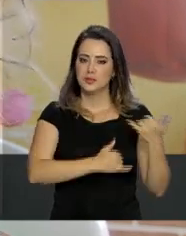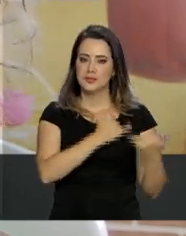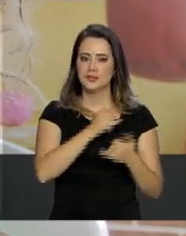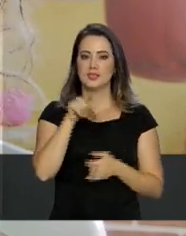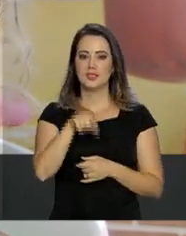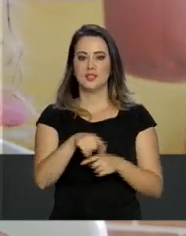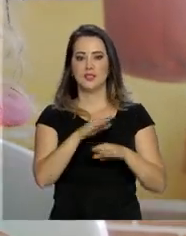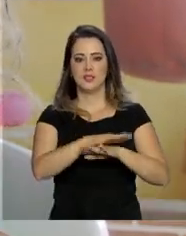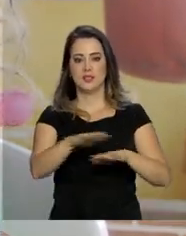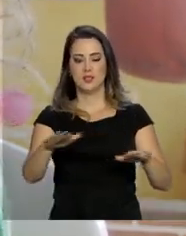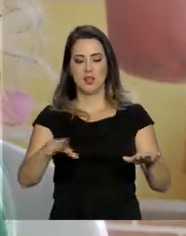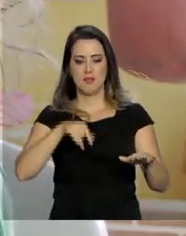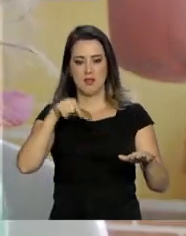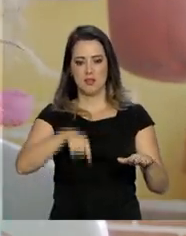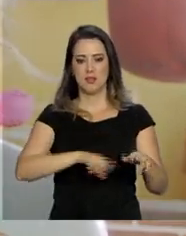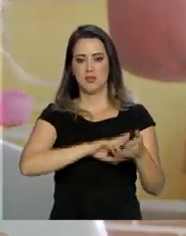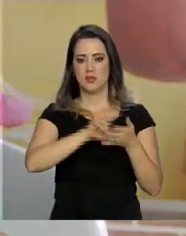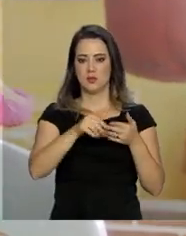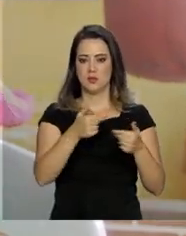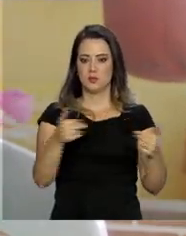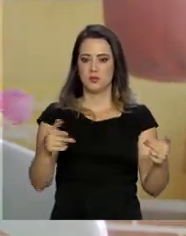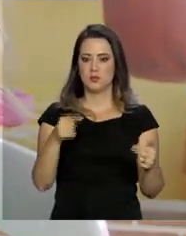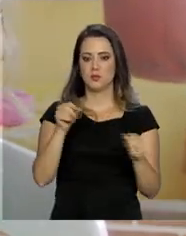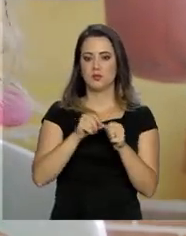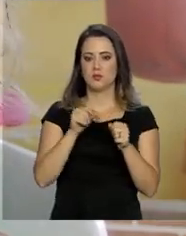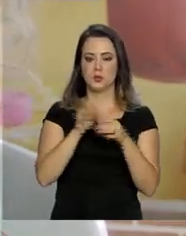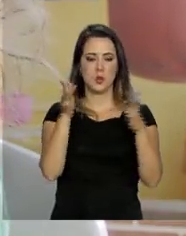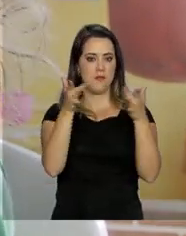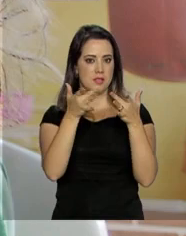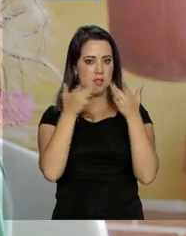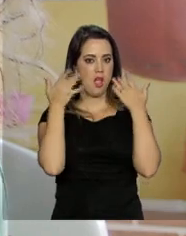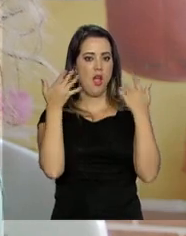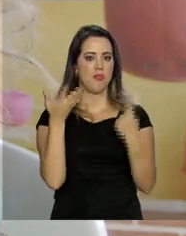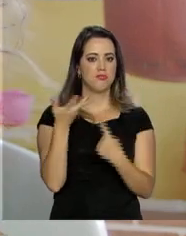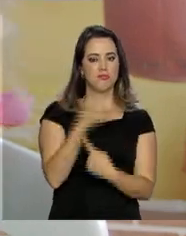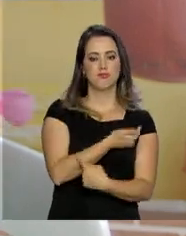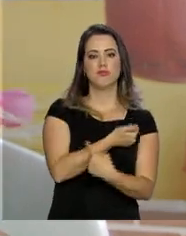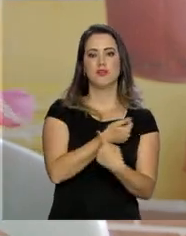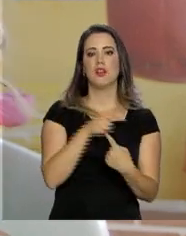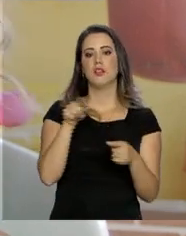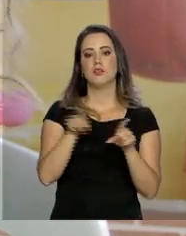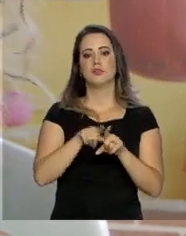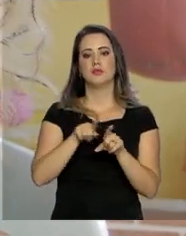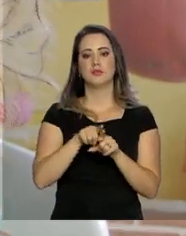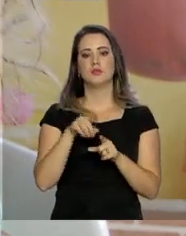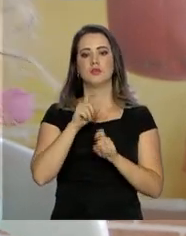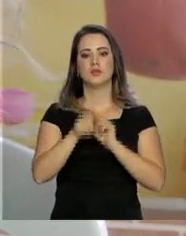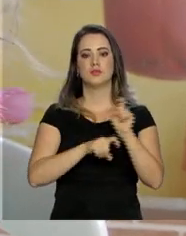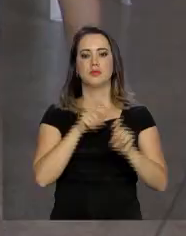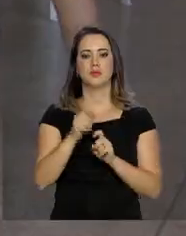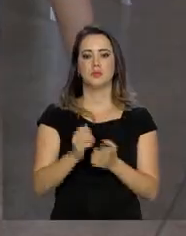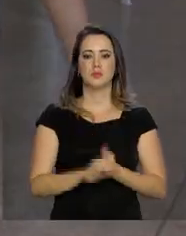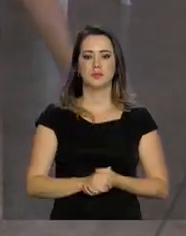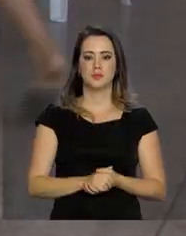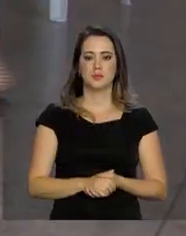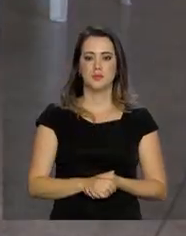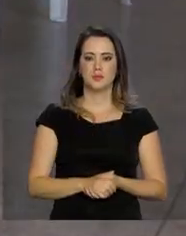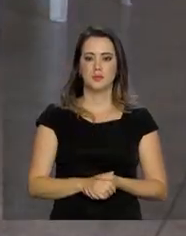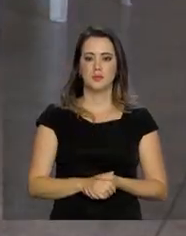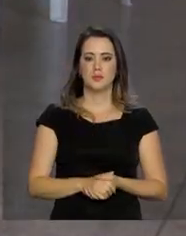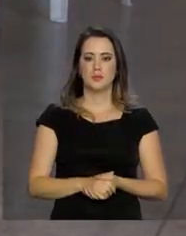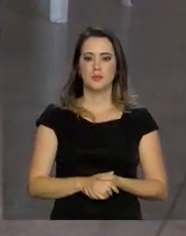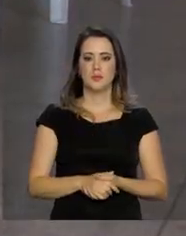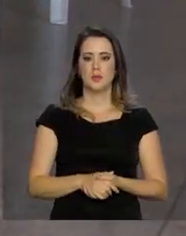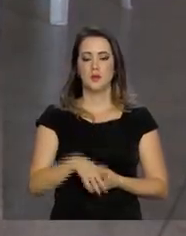aqui na varanda com várias coisas é fazer a arc e em caná informática e quem um dia